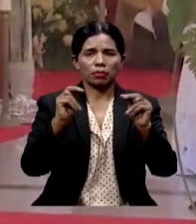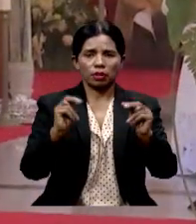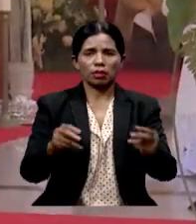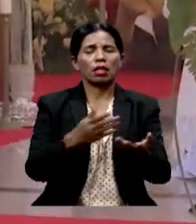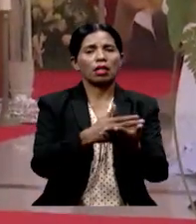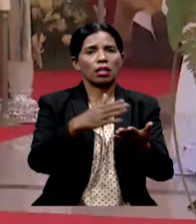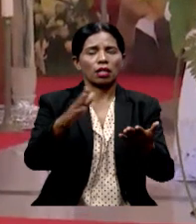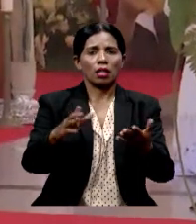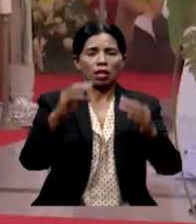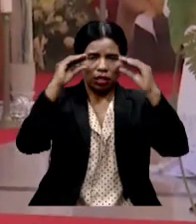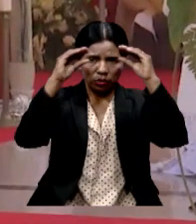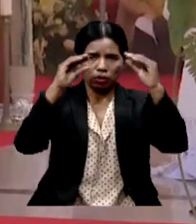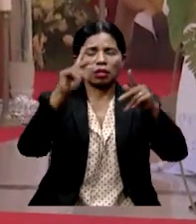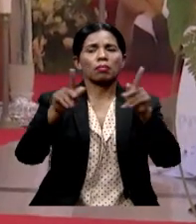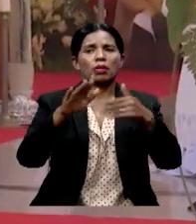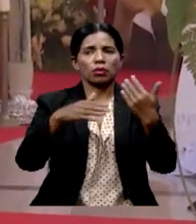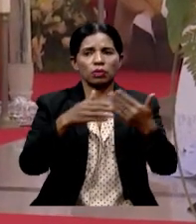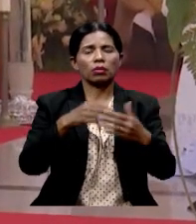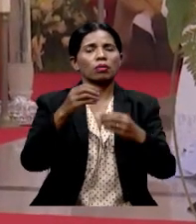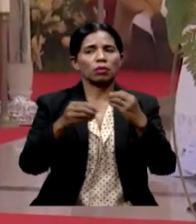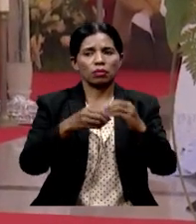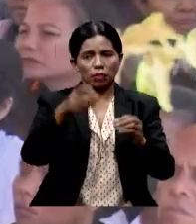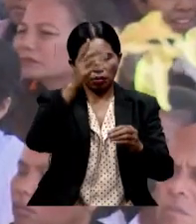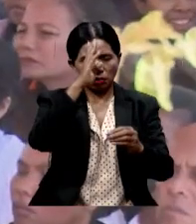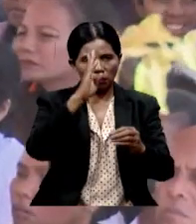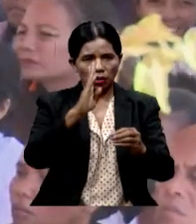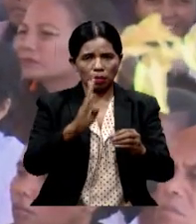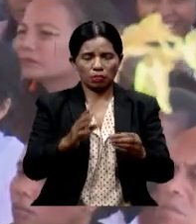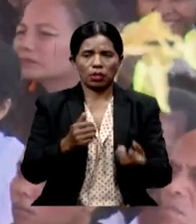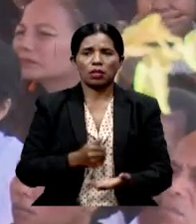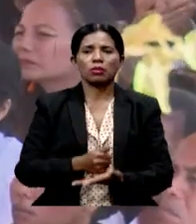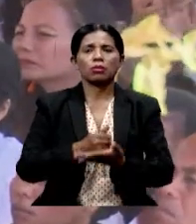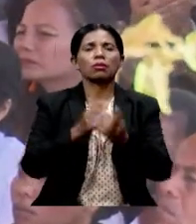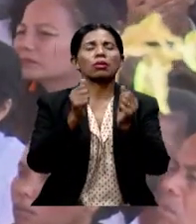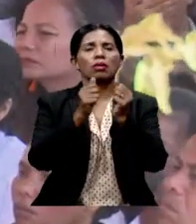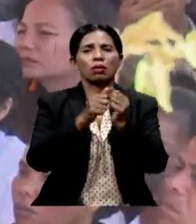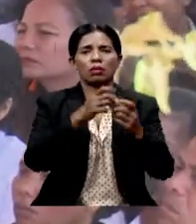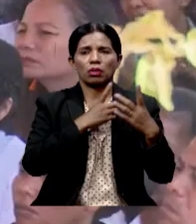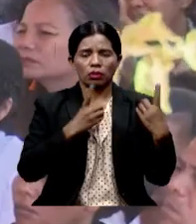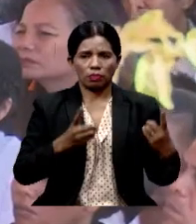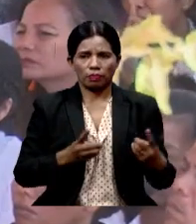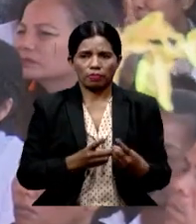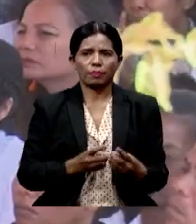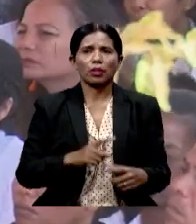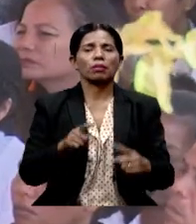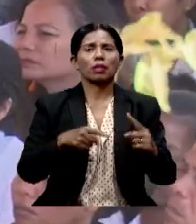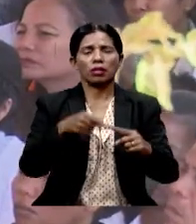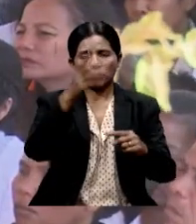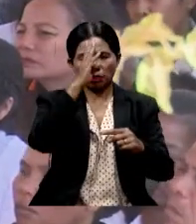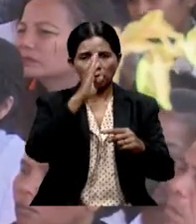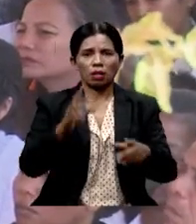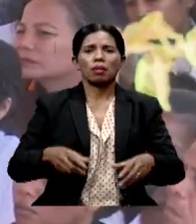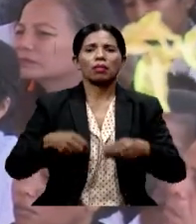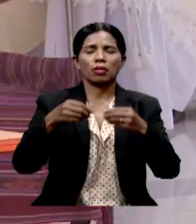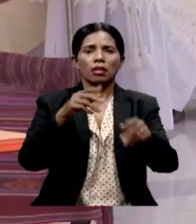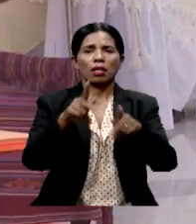no hanorin e mahotu, conabana e maroma, no servi rodomi. O enhira maroma kahu interpela,